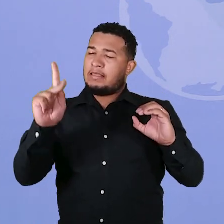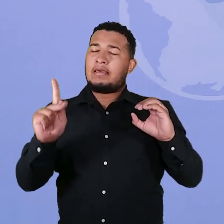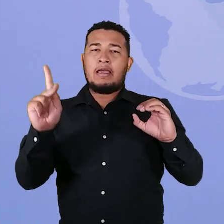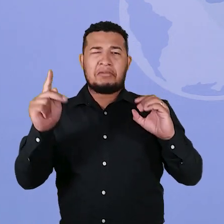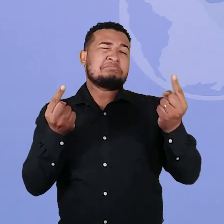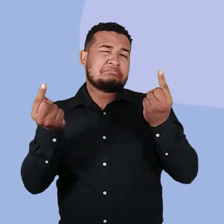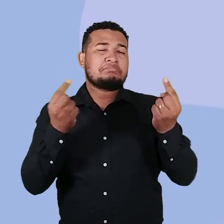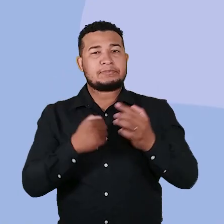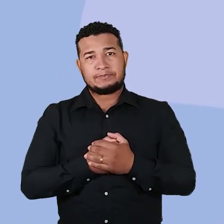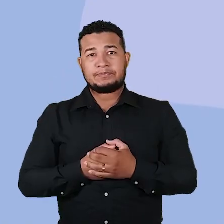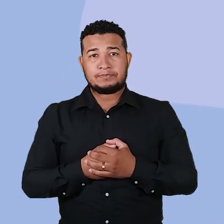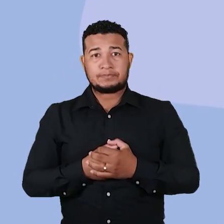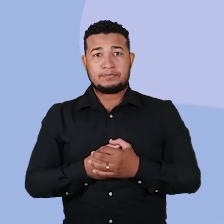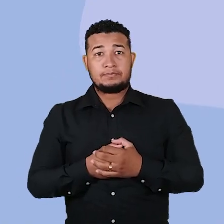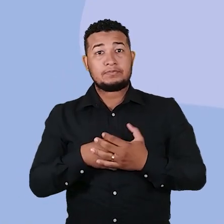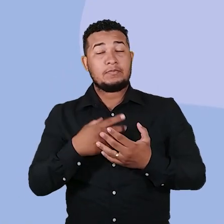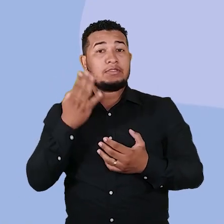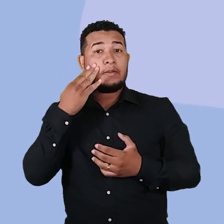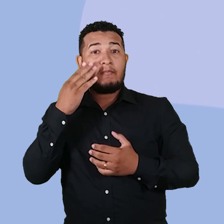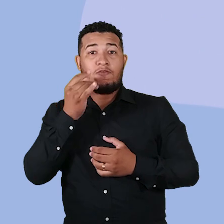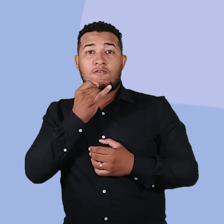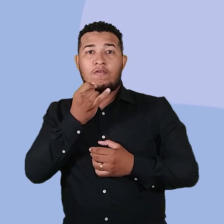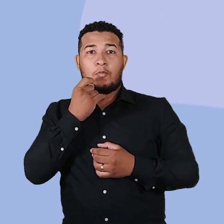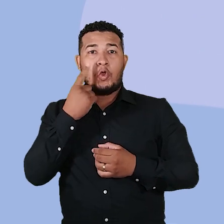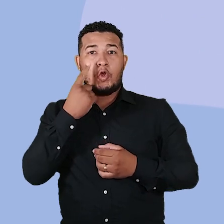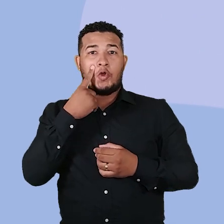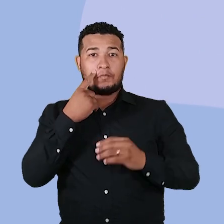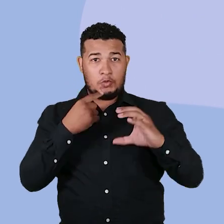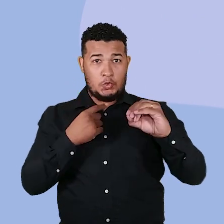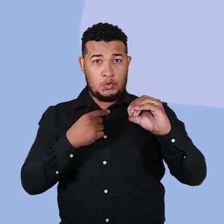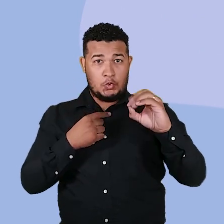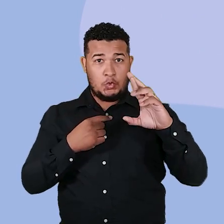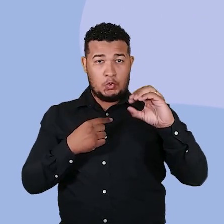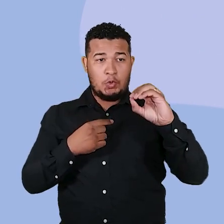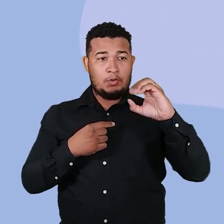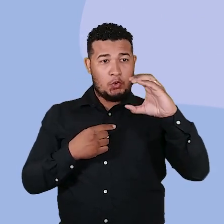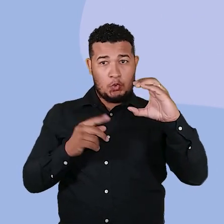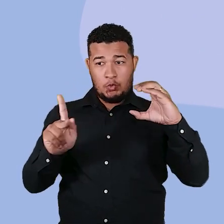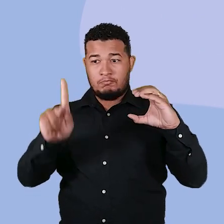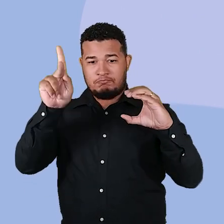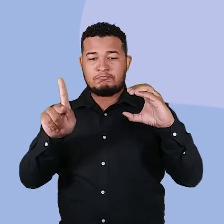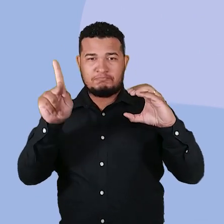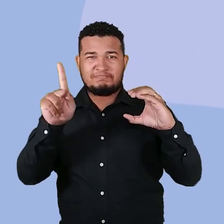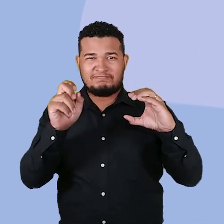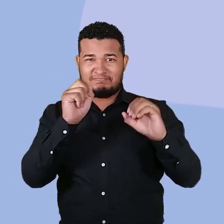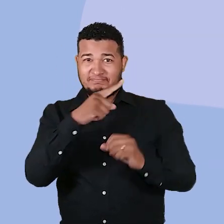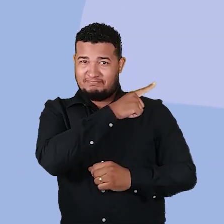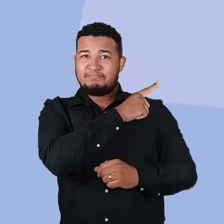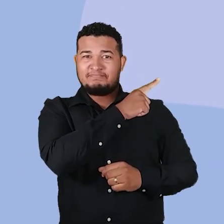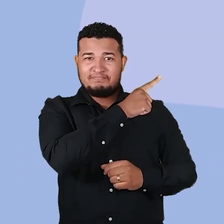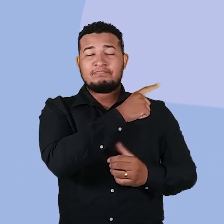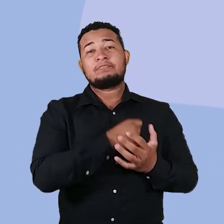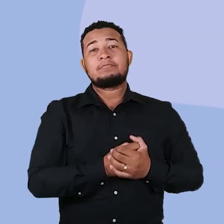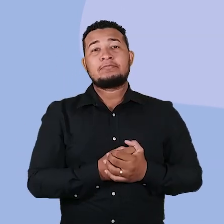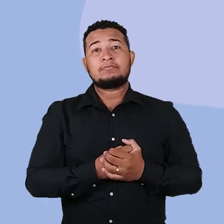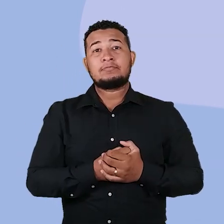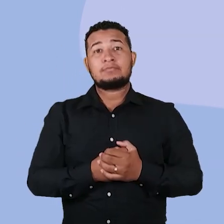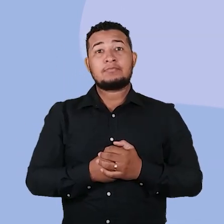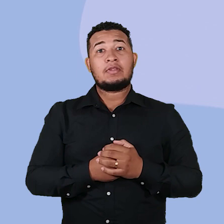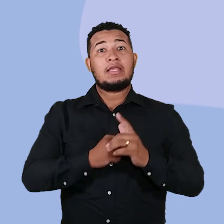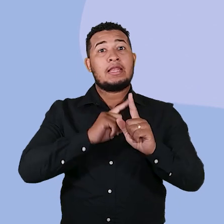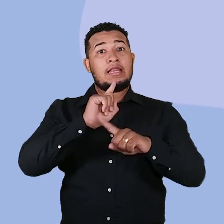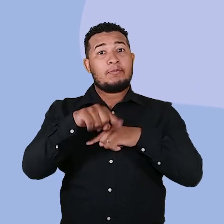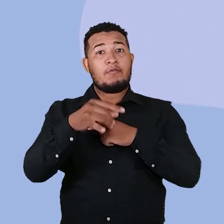cá tudo bem até então vamo continuar faça mostrou então da coroa vai ser assim ó cara e coroa tudo